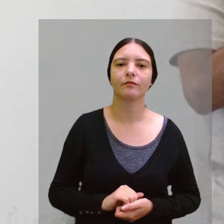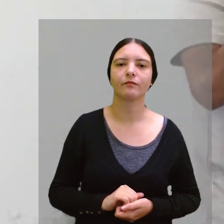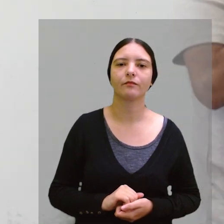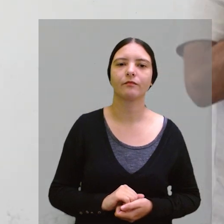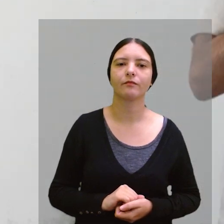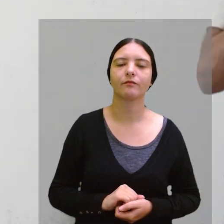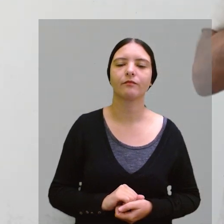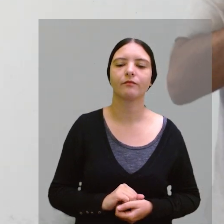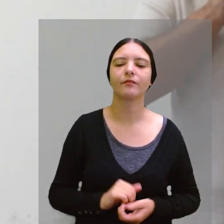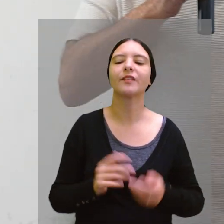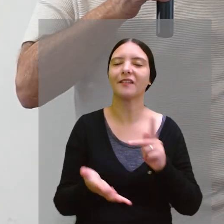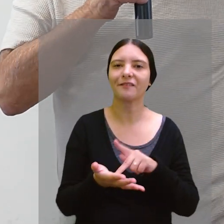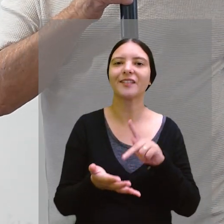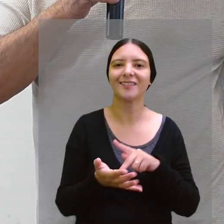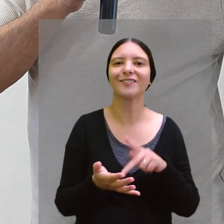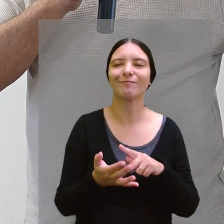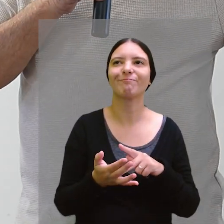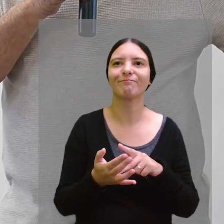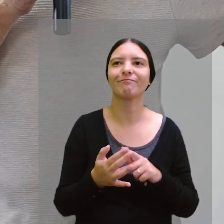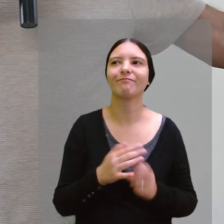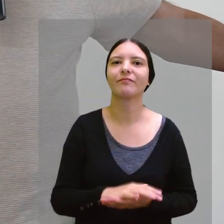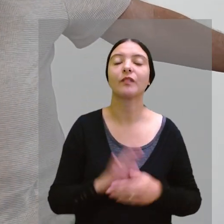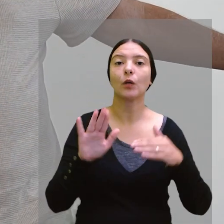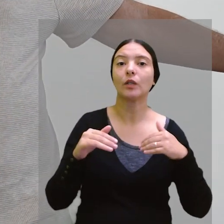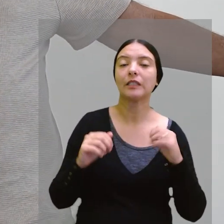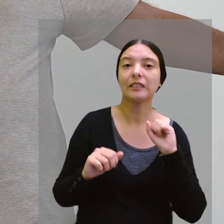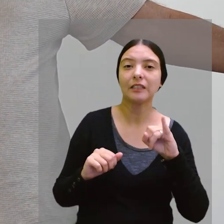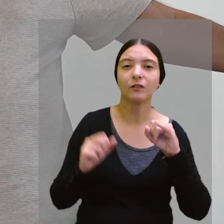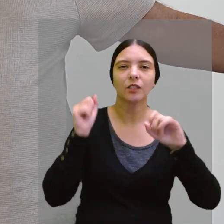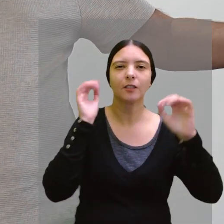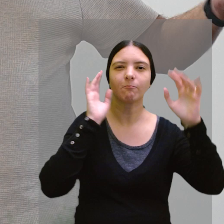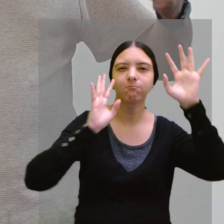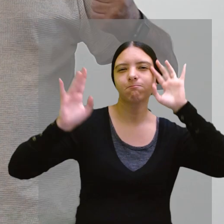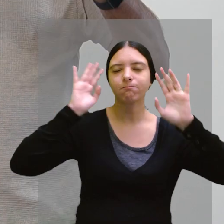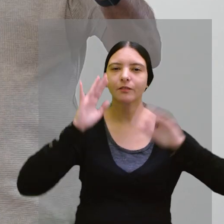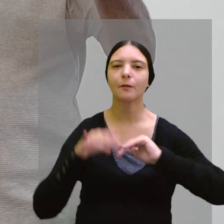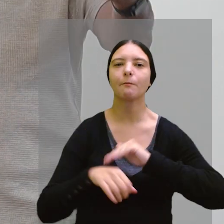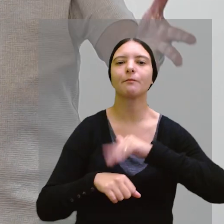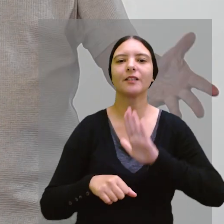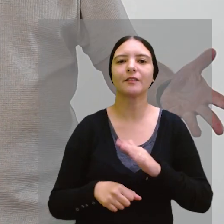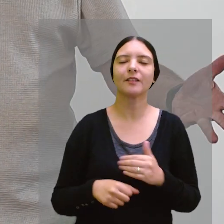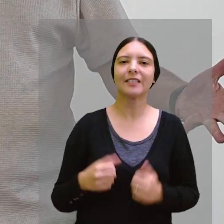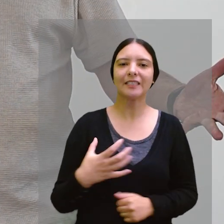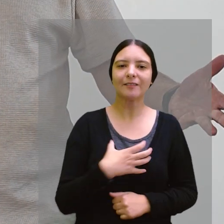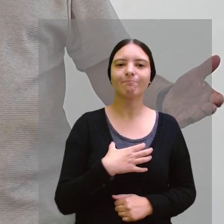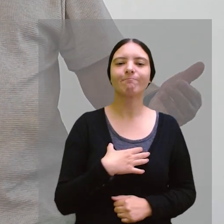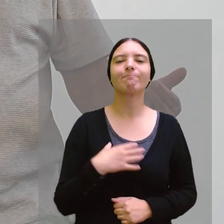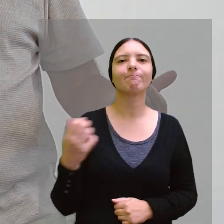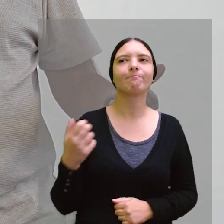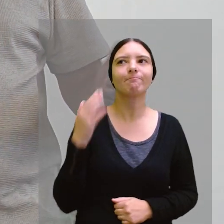De modo que isso aqui é verdade. Quanto mais ficção, melhor a gente entende a